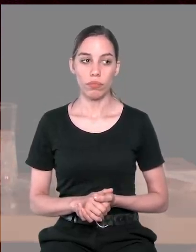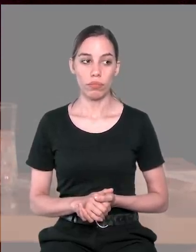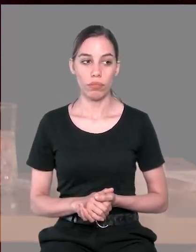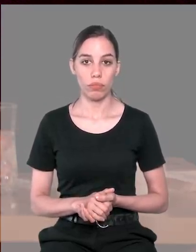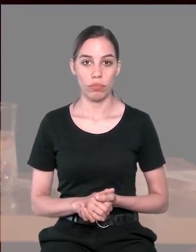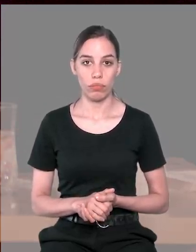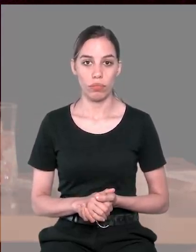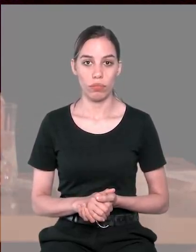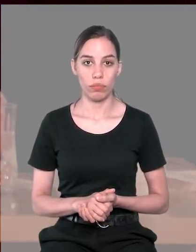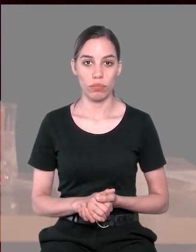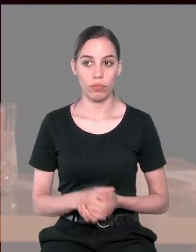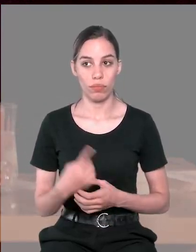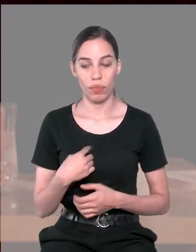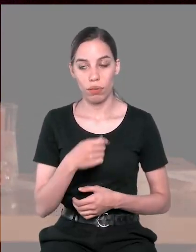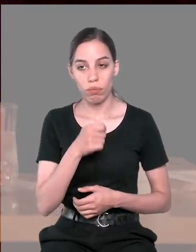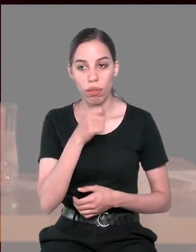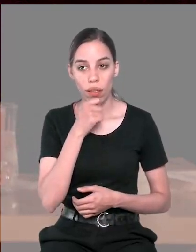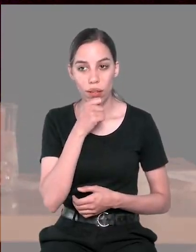Eu ainda ia fazer